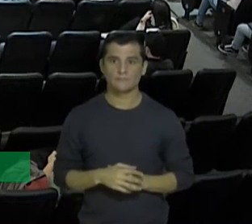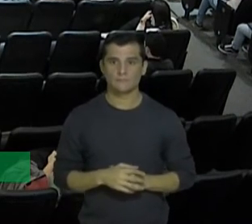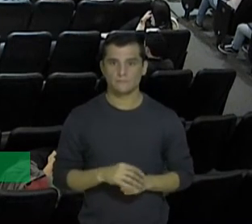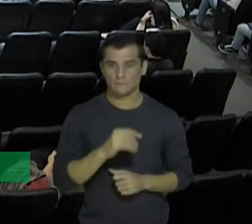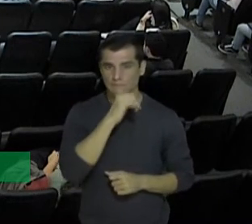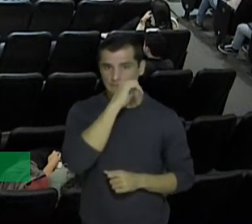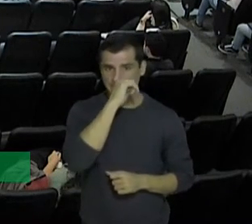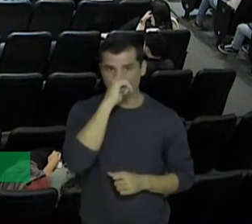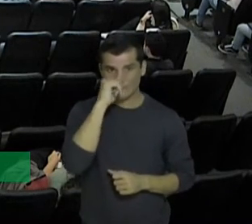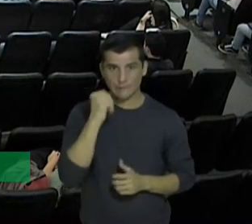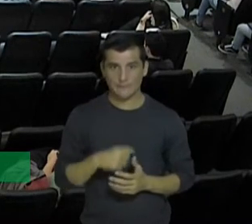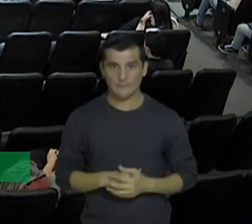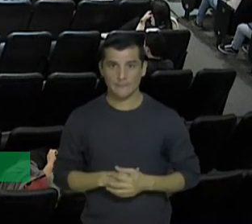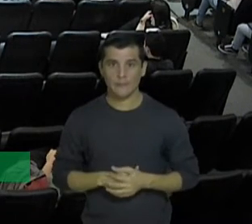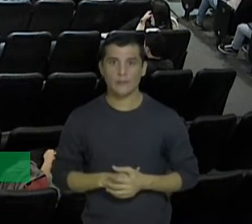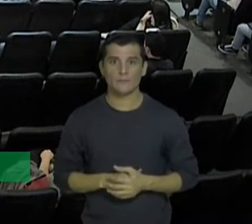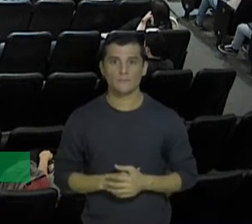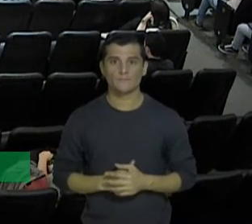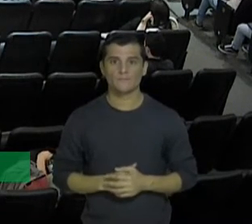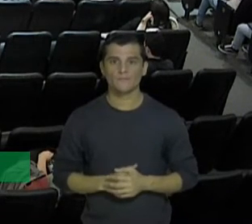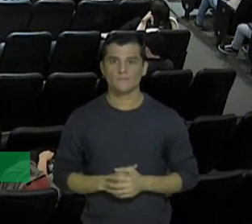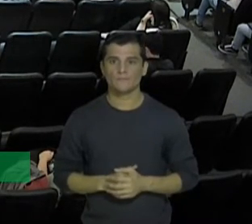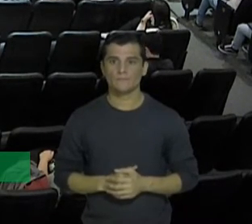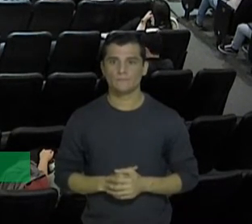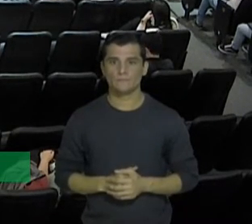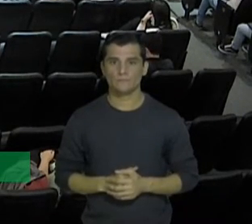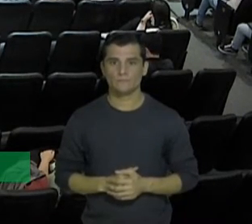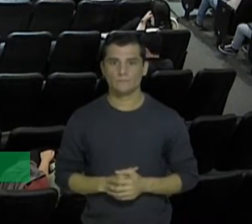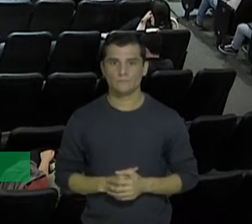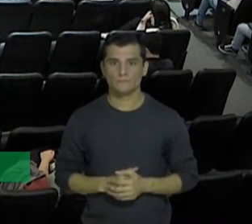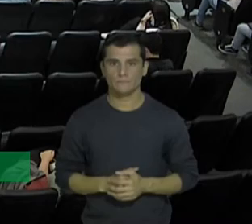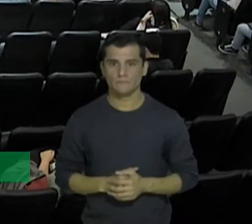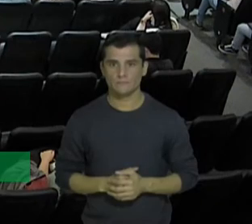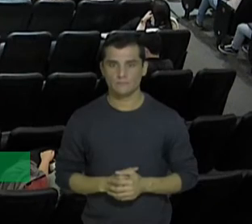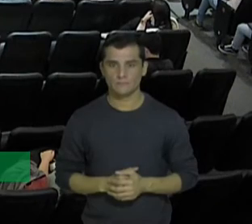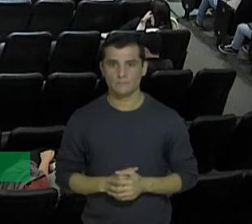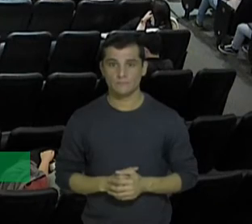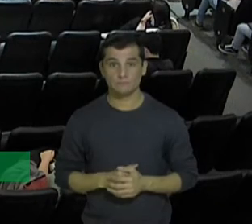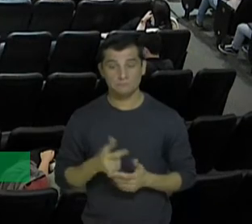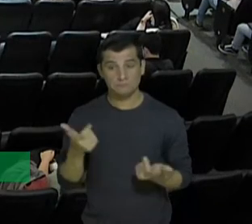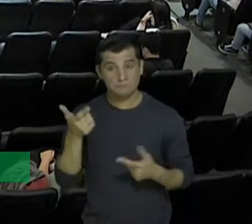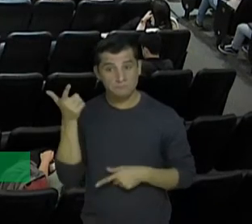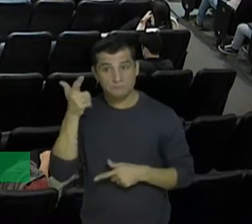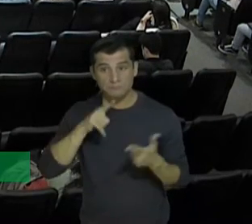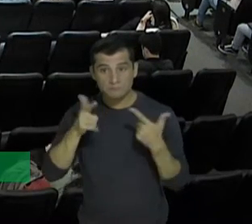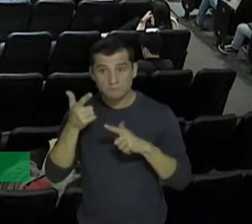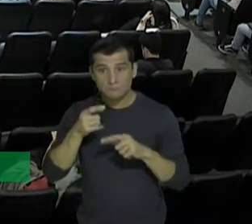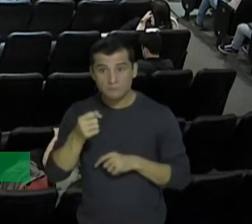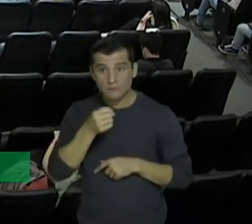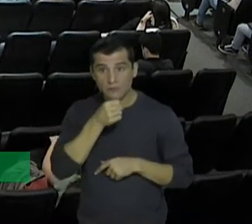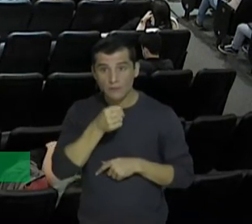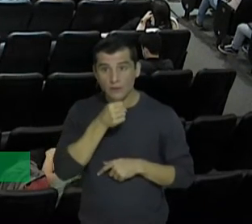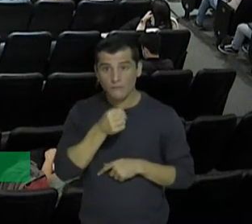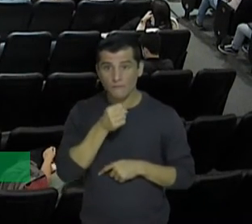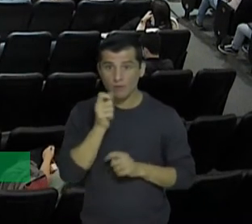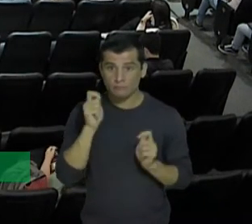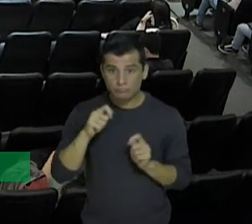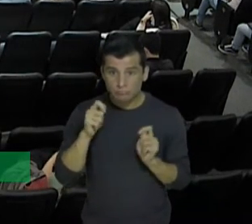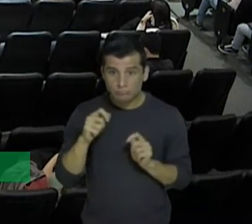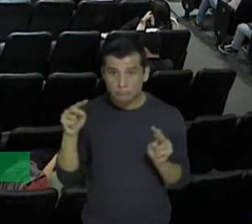sou professora não ti visibilidade alô alô ok tá funcionando ó apontador